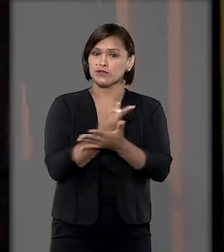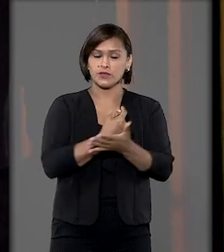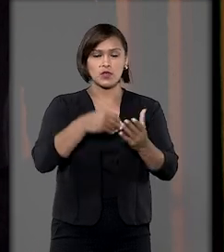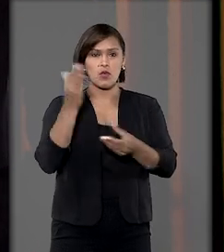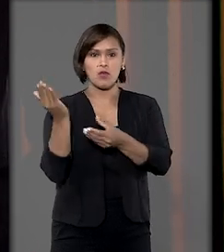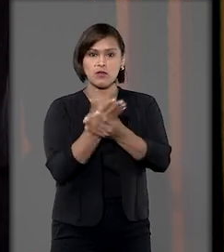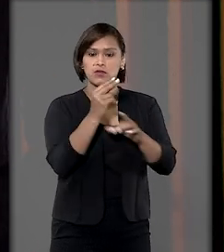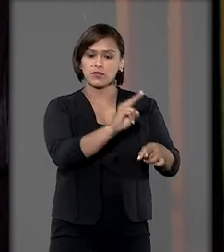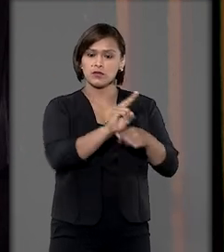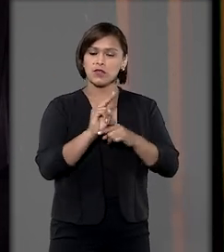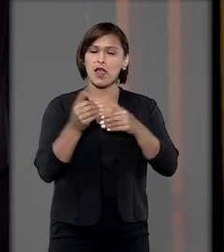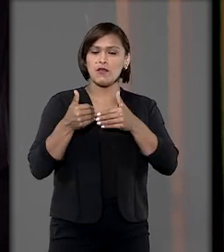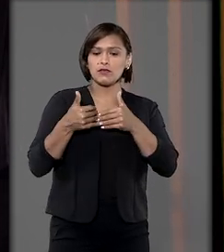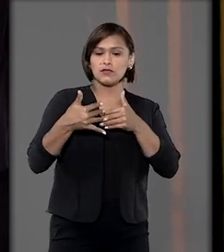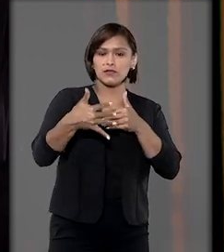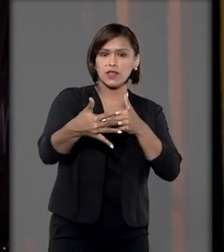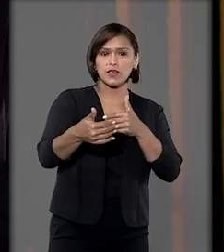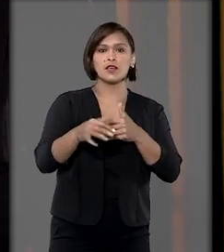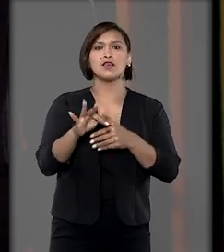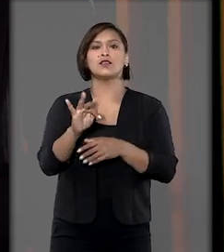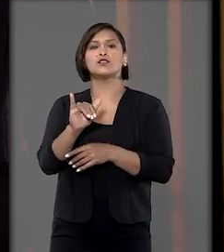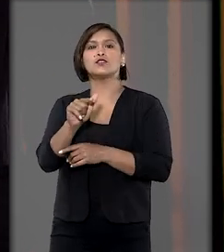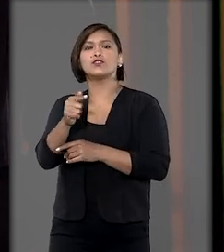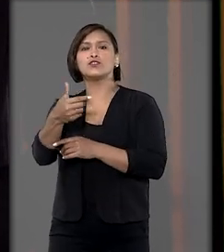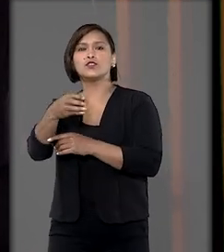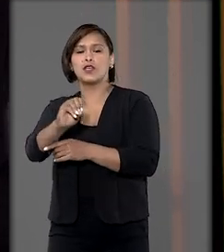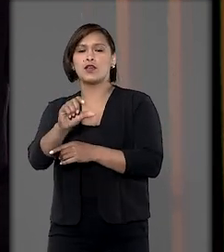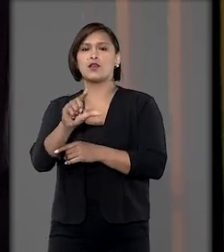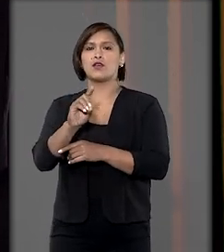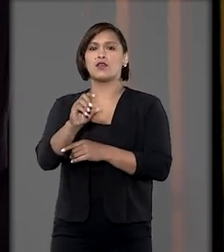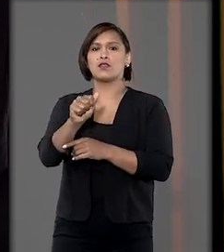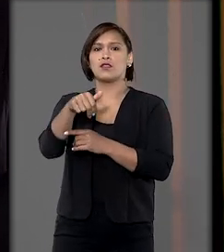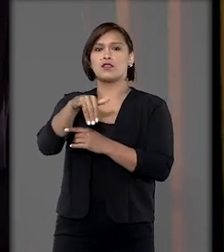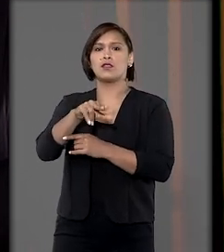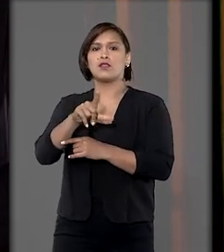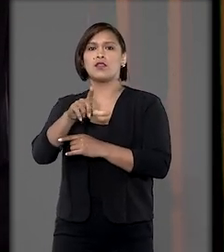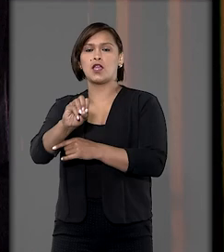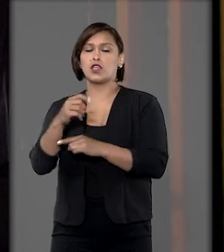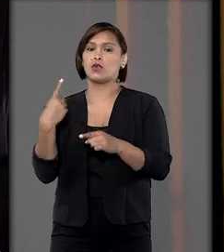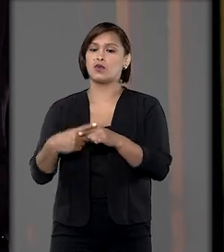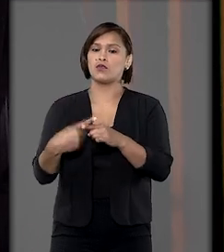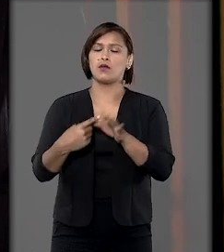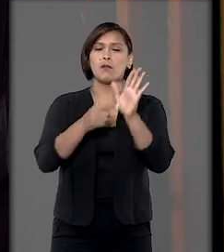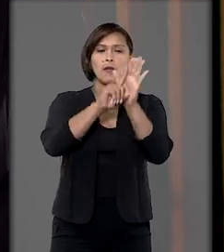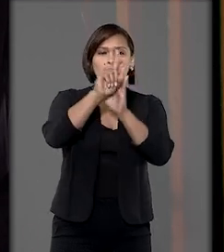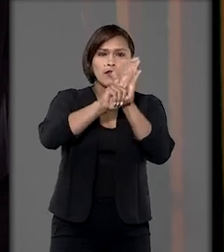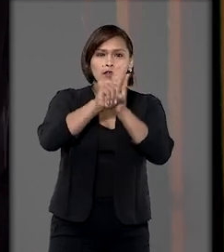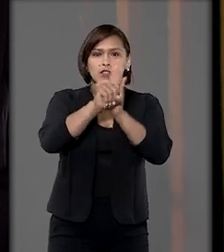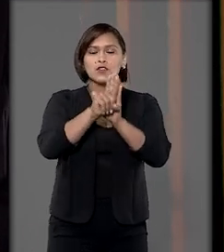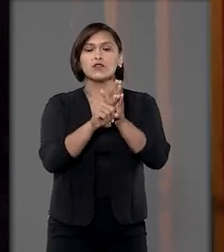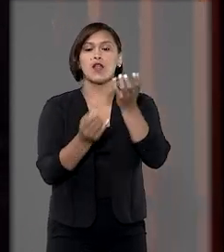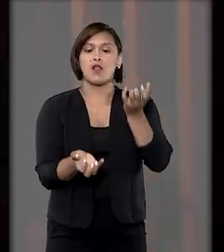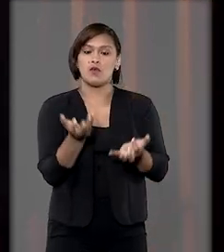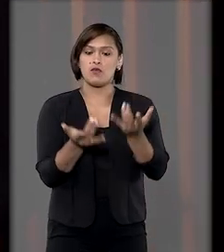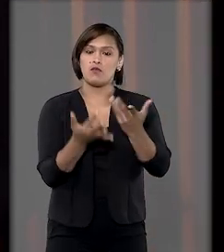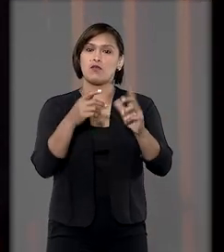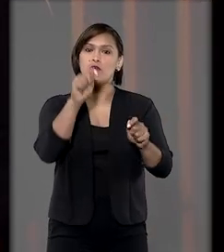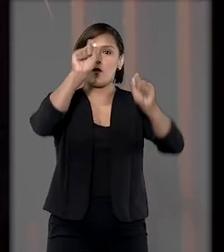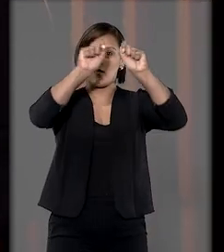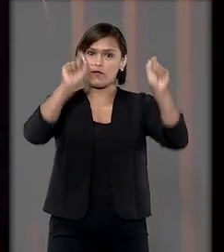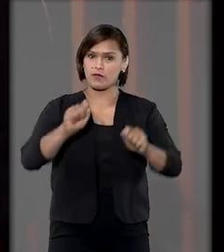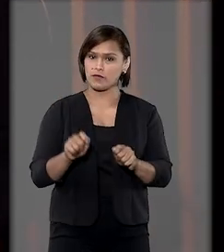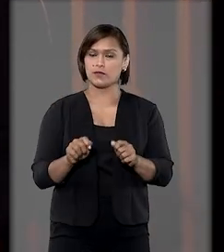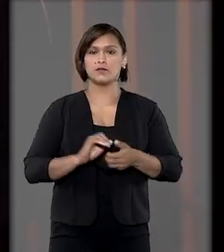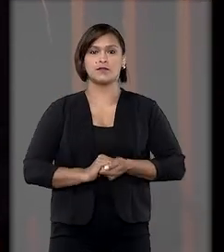os efeitos da decisão foram estendidos a Tiago Vieira Zen e Danilo Silva de Oliveira, também investigados pelo atentado contra